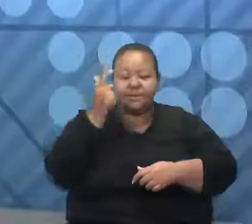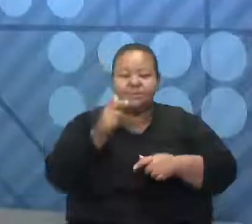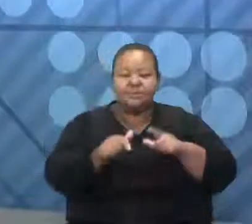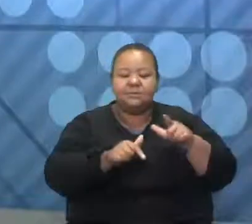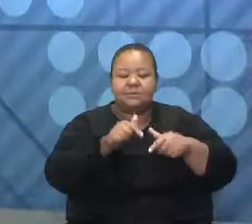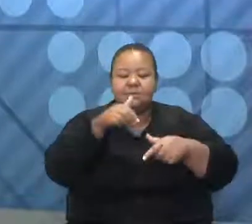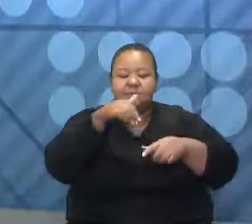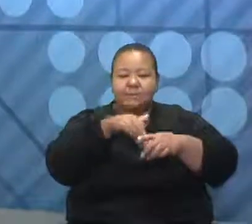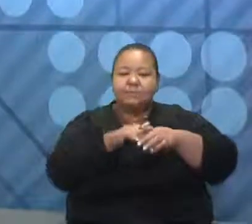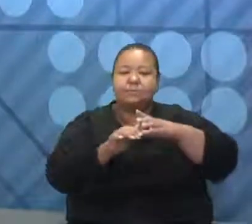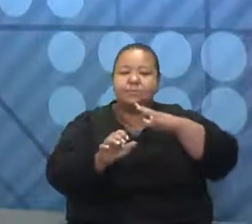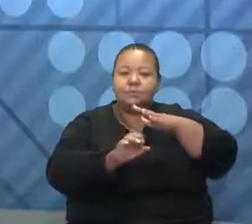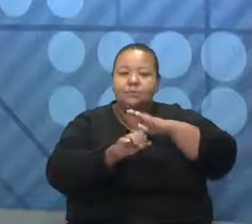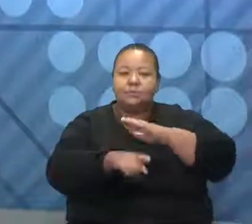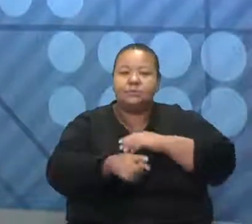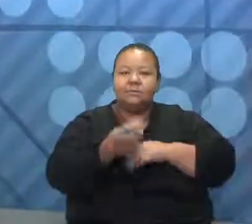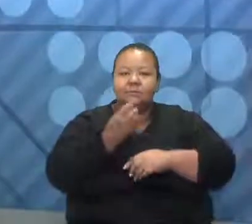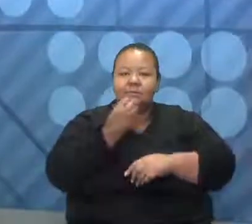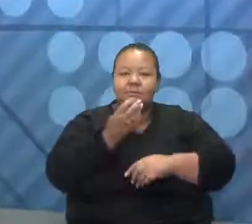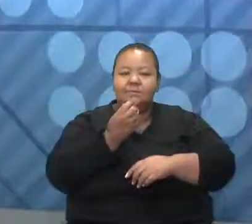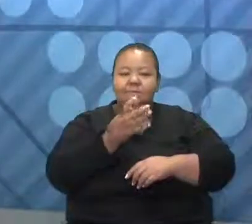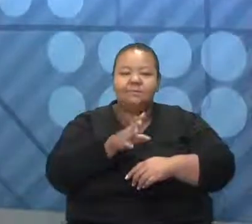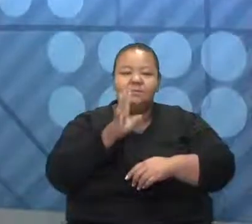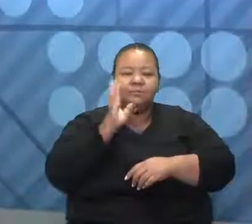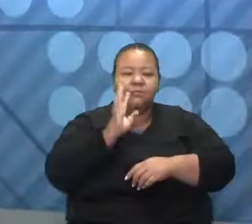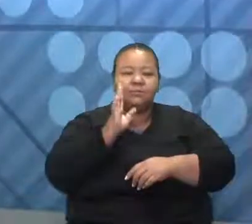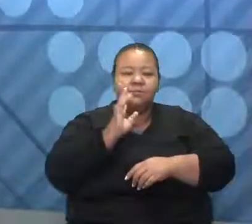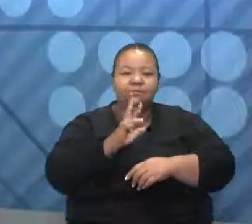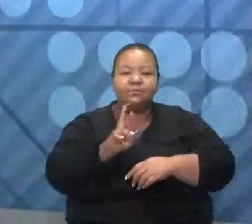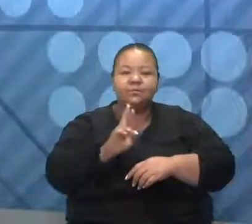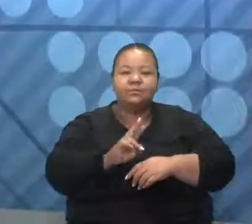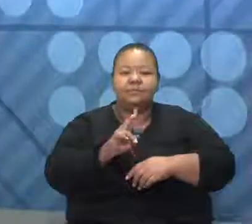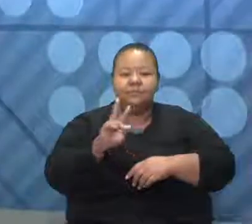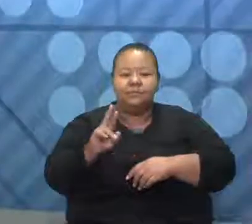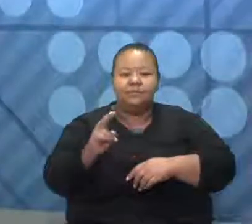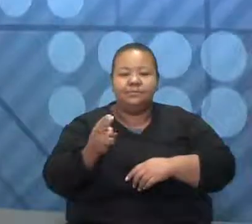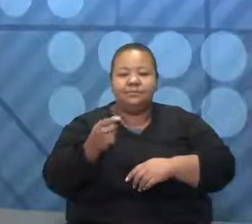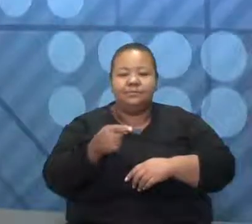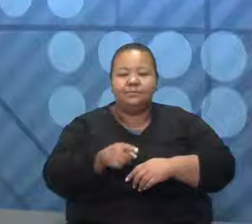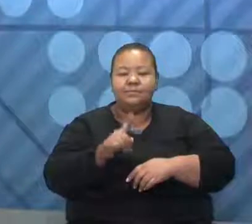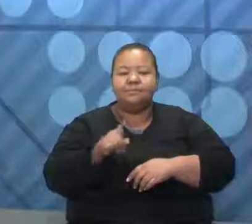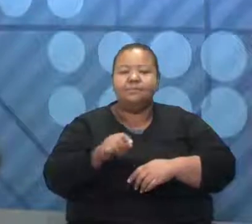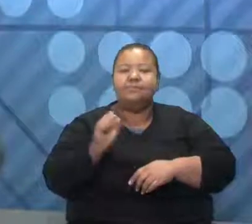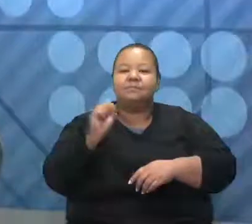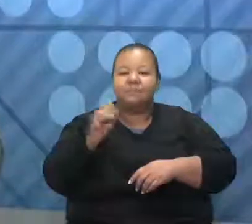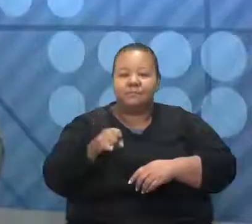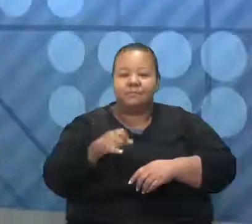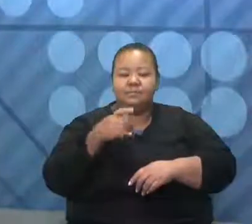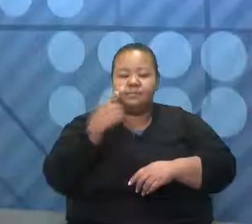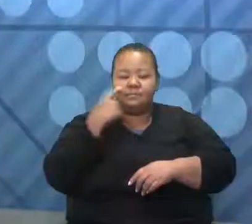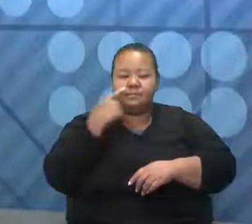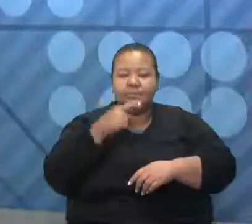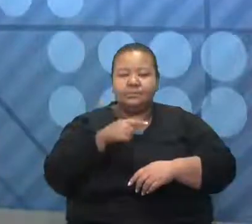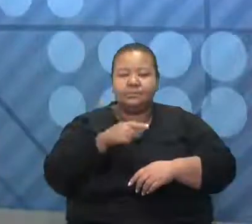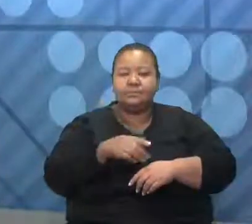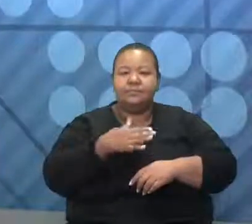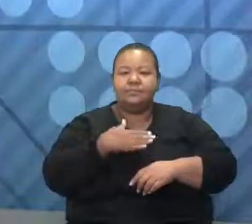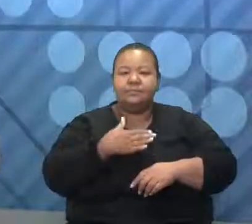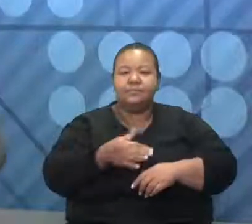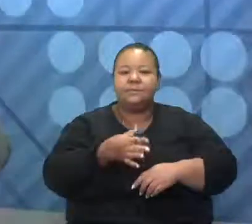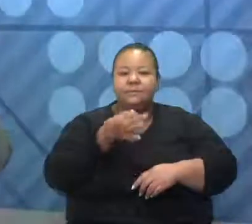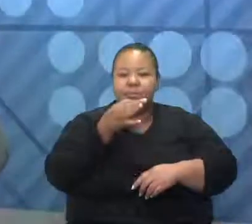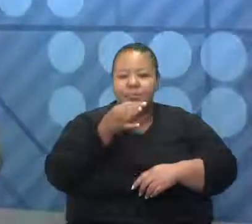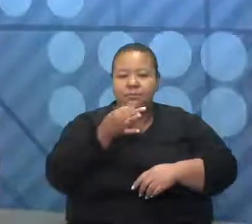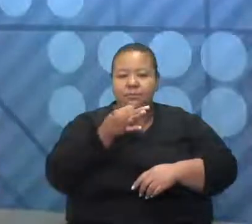na empresa. Então, eu achei bem interessante vocês colocarem RH. RH, sim, tem que ser colocado, na minha